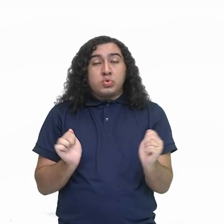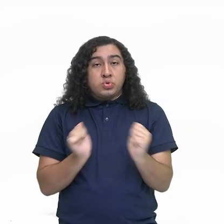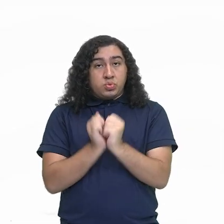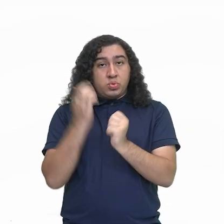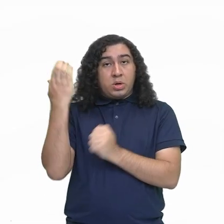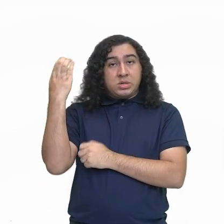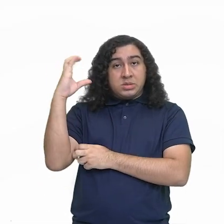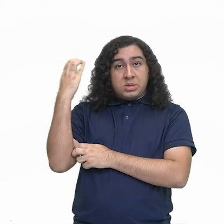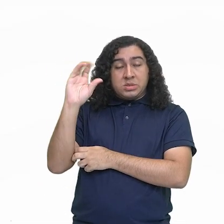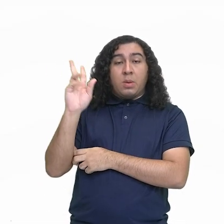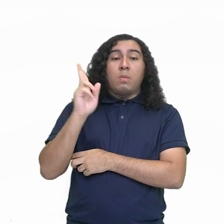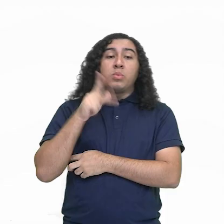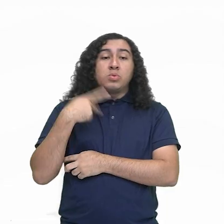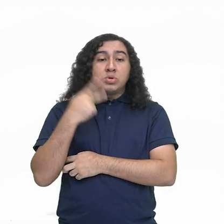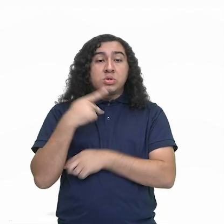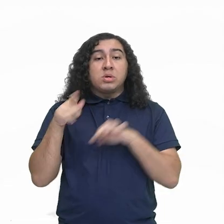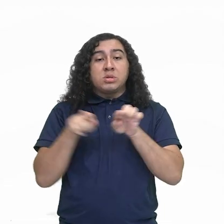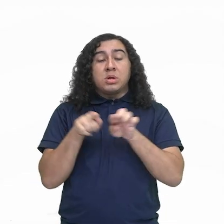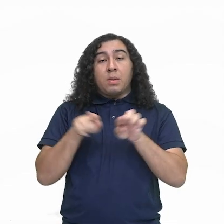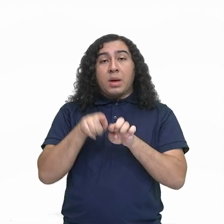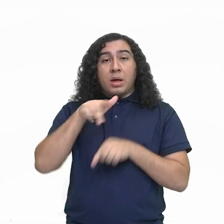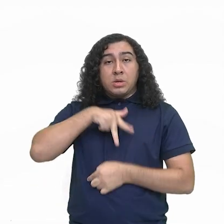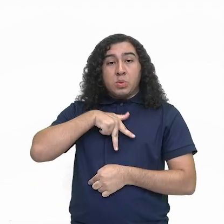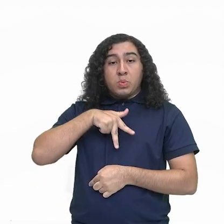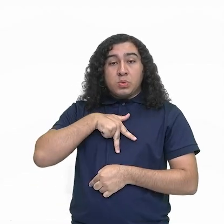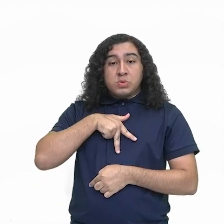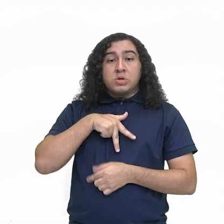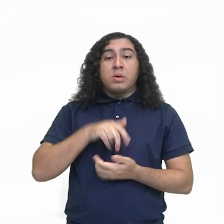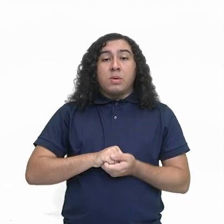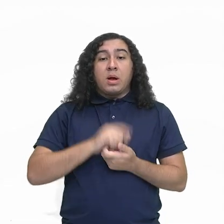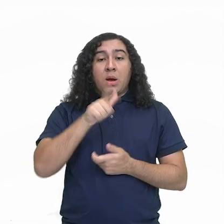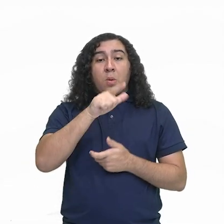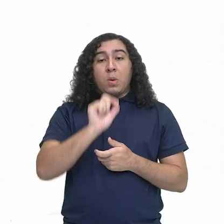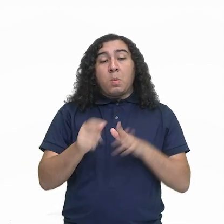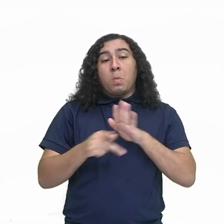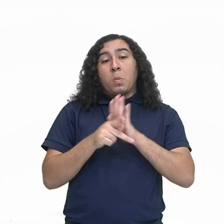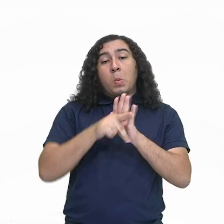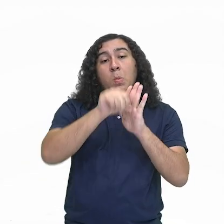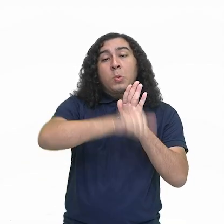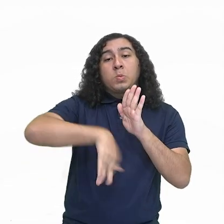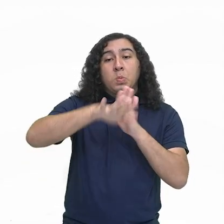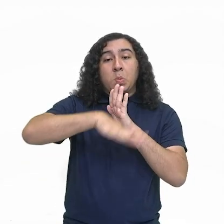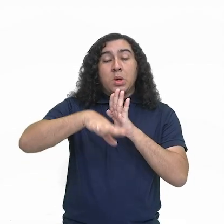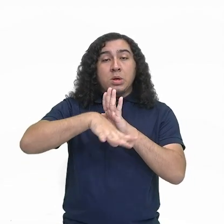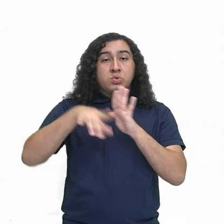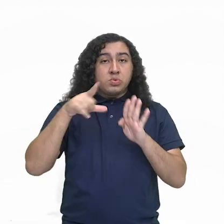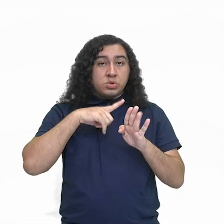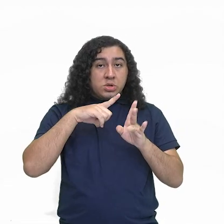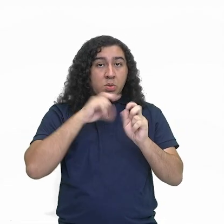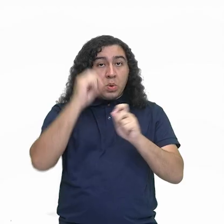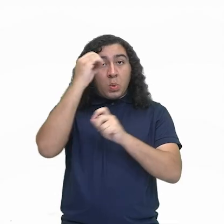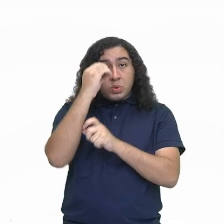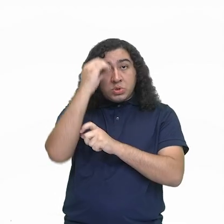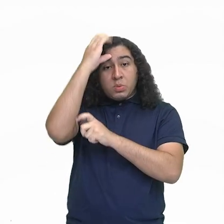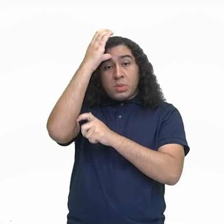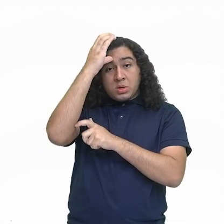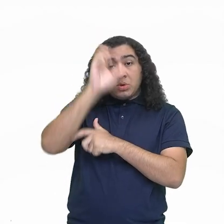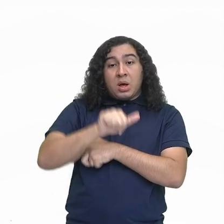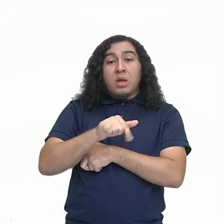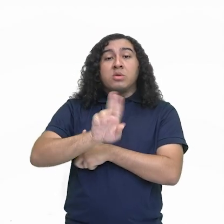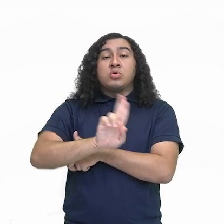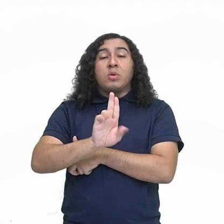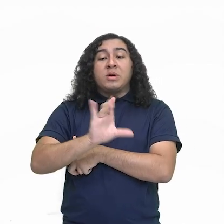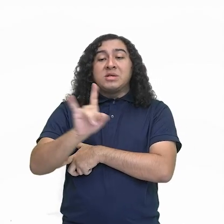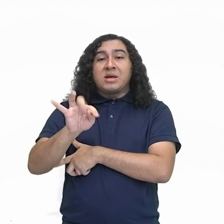a ciência política e a antropologia, elas constituem o campo do conhecimento denominado